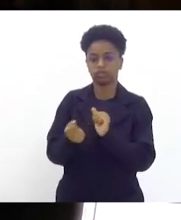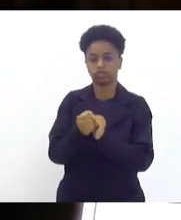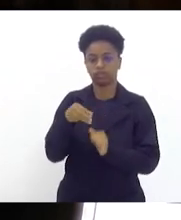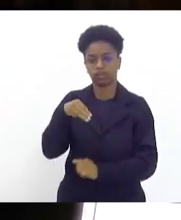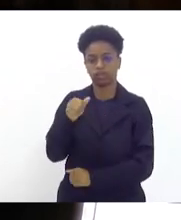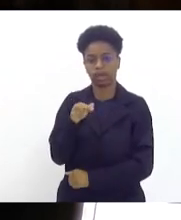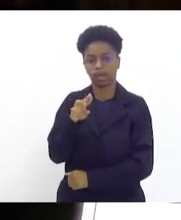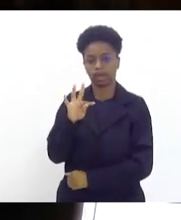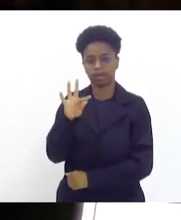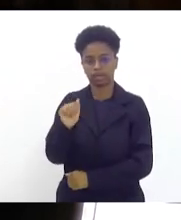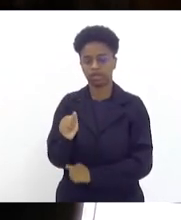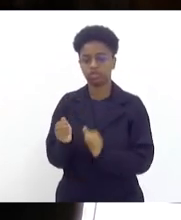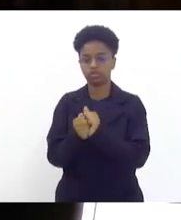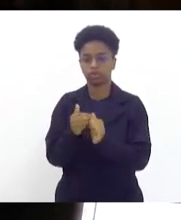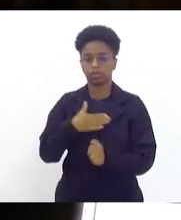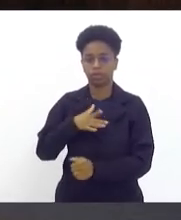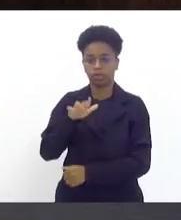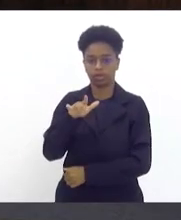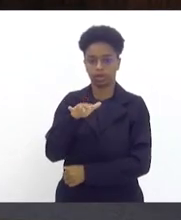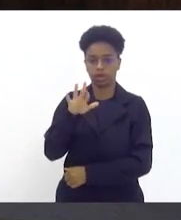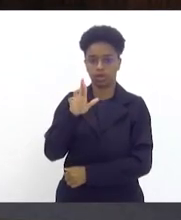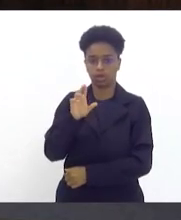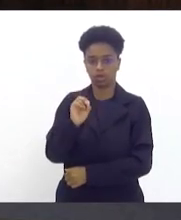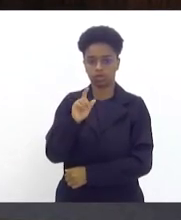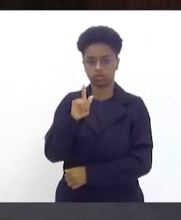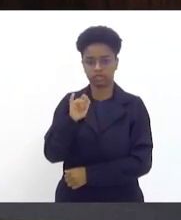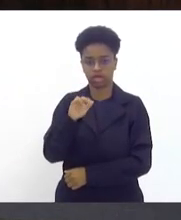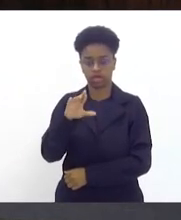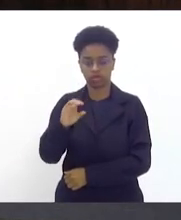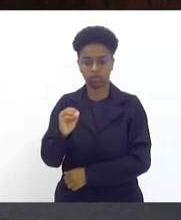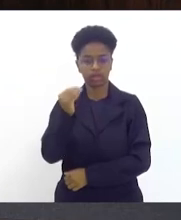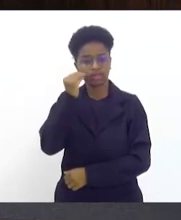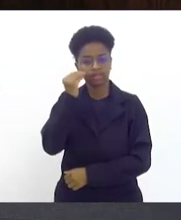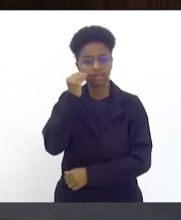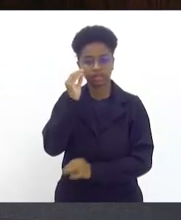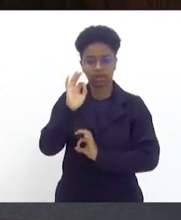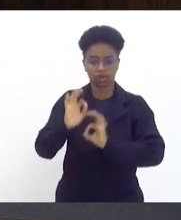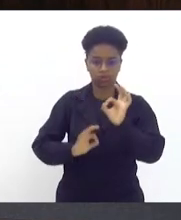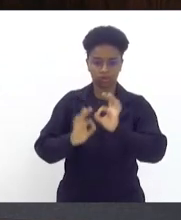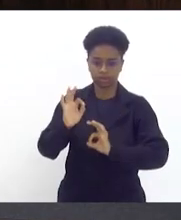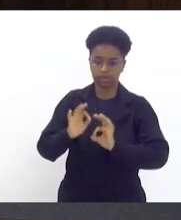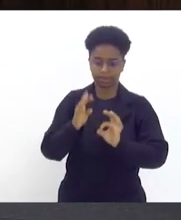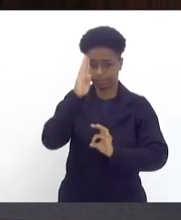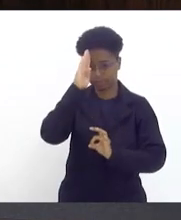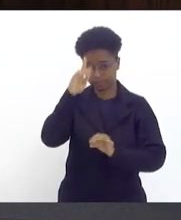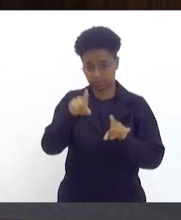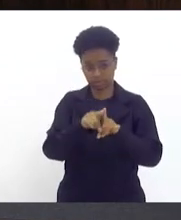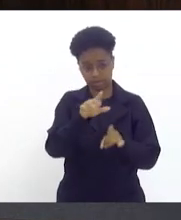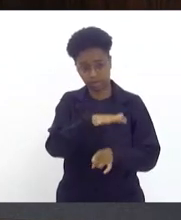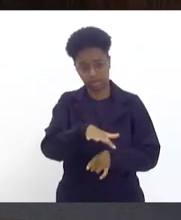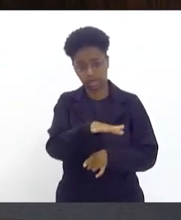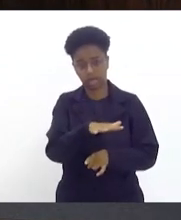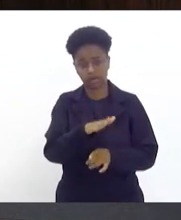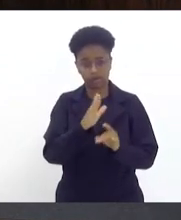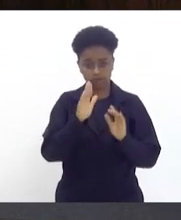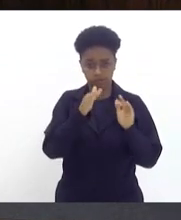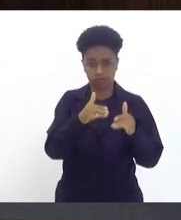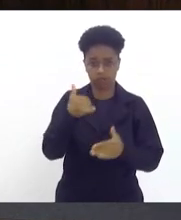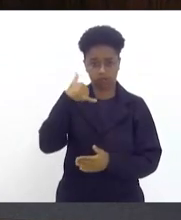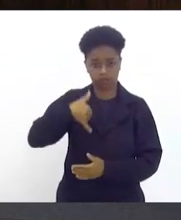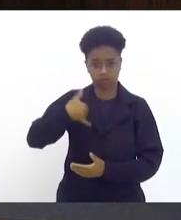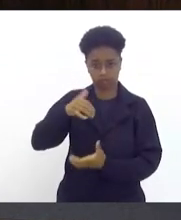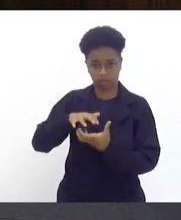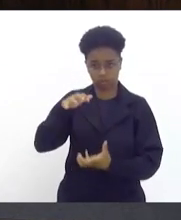que a gente possa junto com meu irmão Vereador Rogério Amorim dá um destino eventualmente esse dos idosos ali nesse terreno anterior era isso